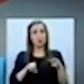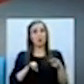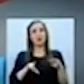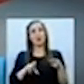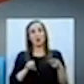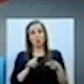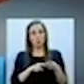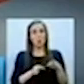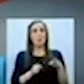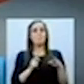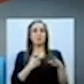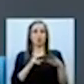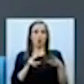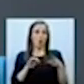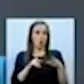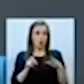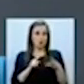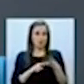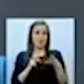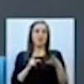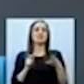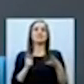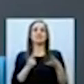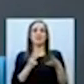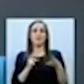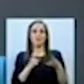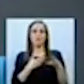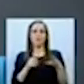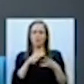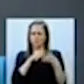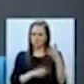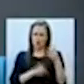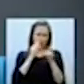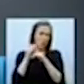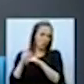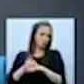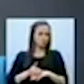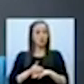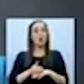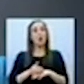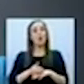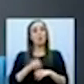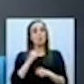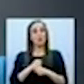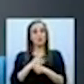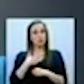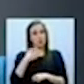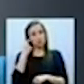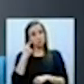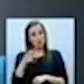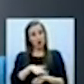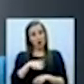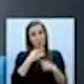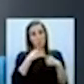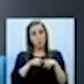Pedrosa, o professor Joaquim Azevedo e outros. Por isso um conjunto muito alargado de especialistas de vários quadrantes políticos, que